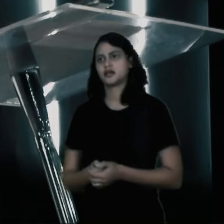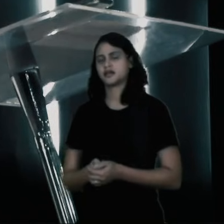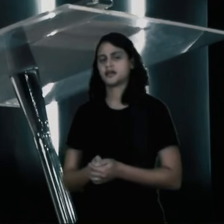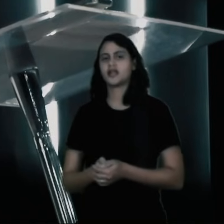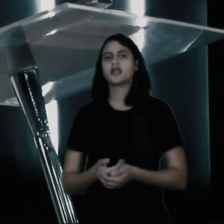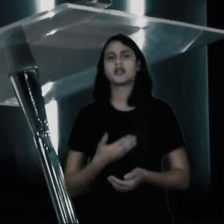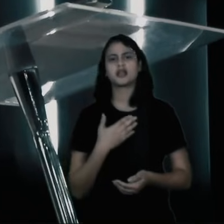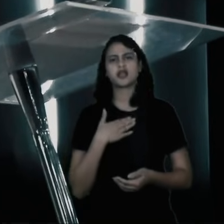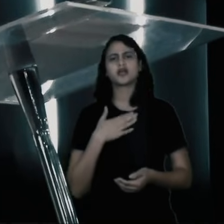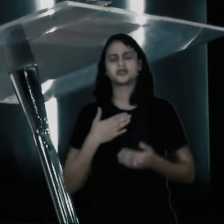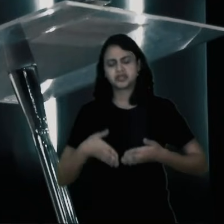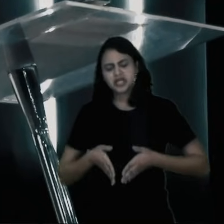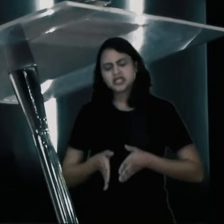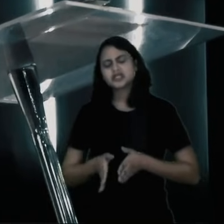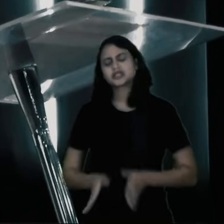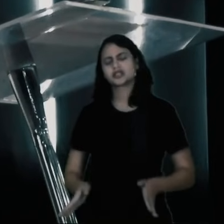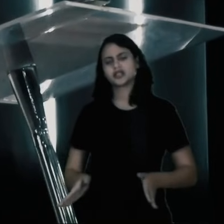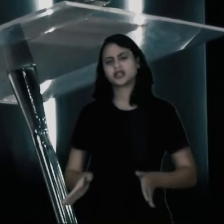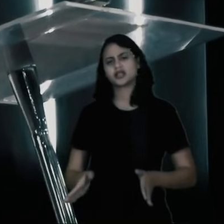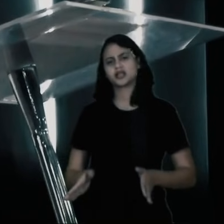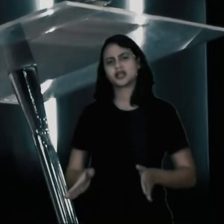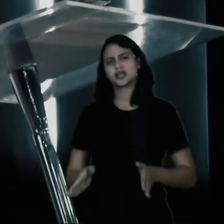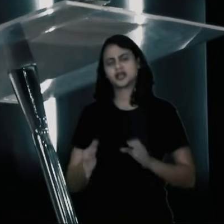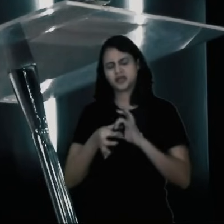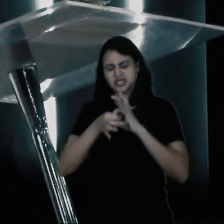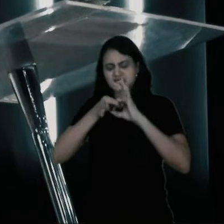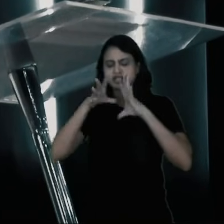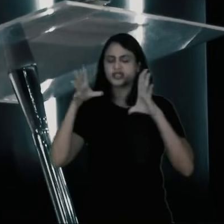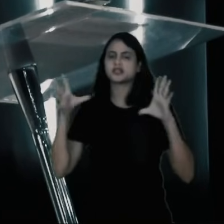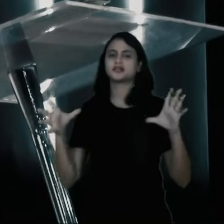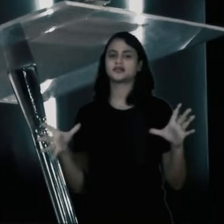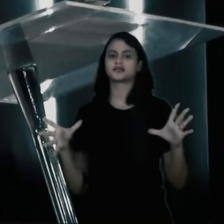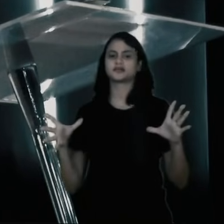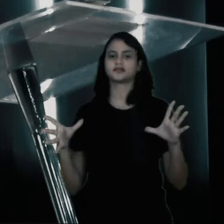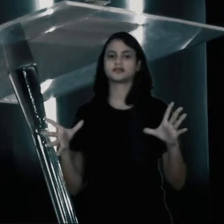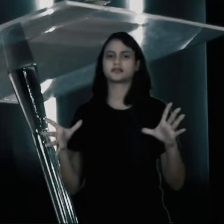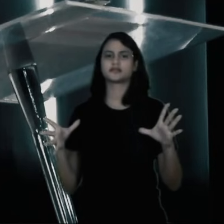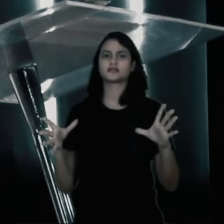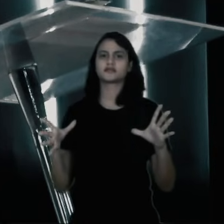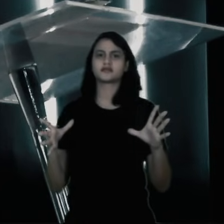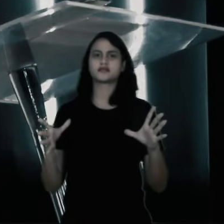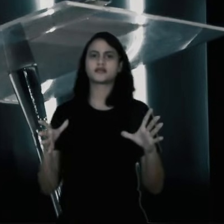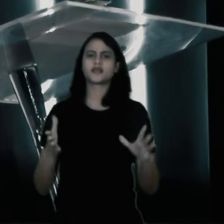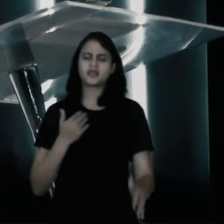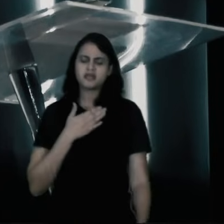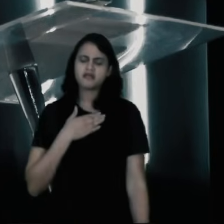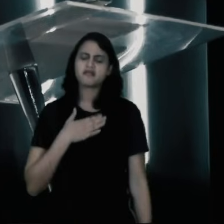jugo, eu nasci para ser livre, eu nasci